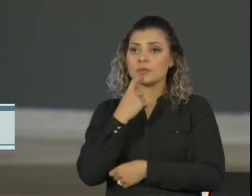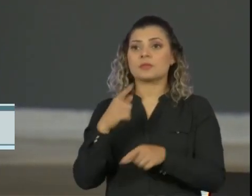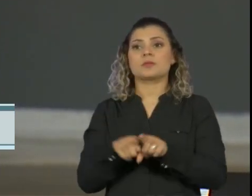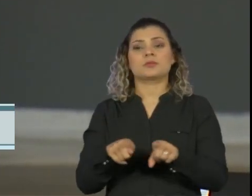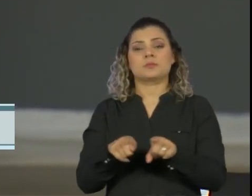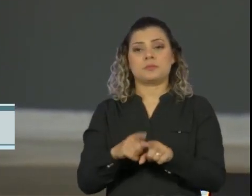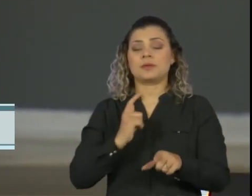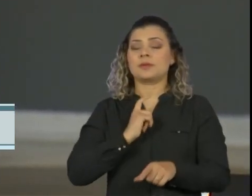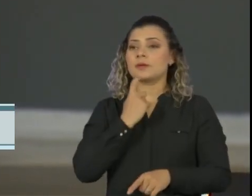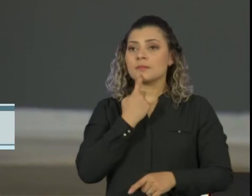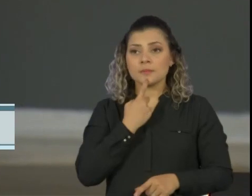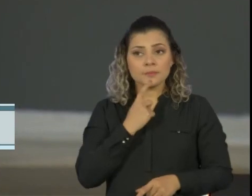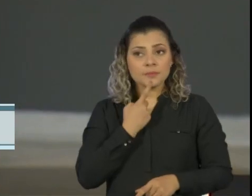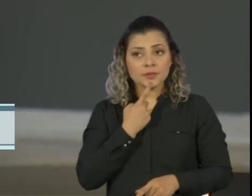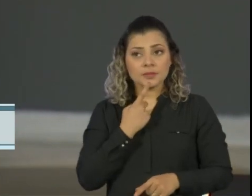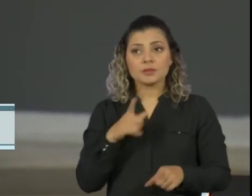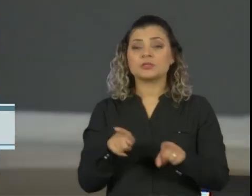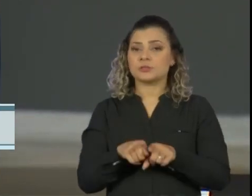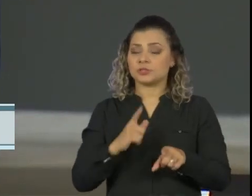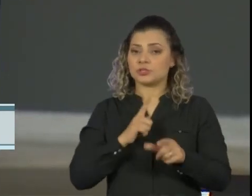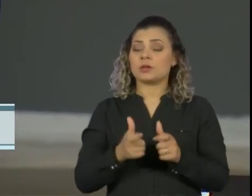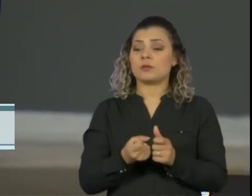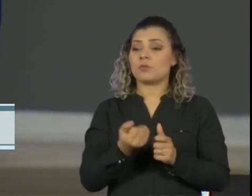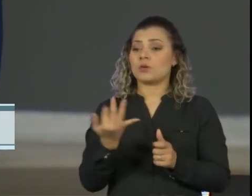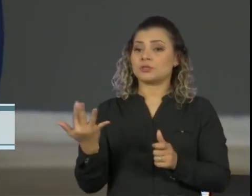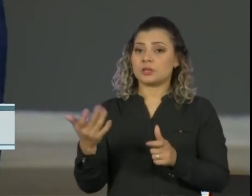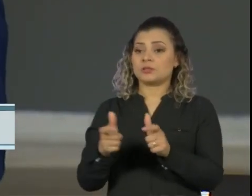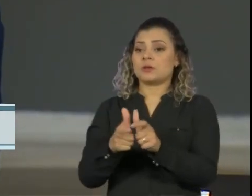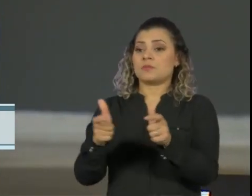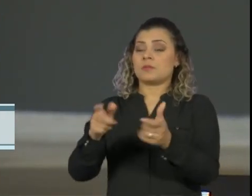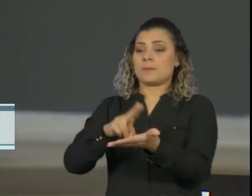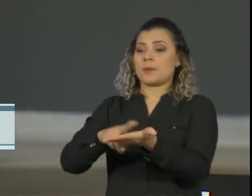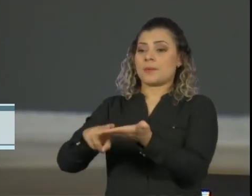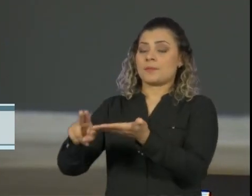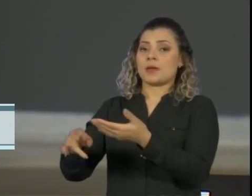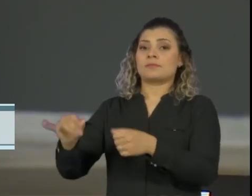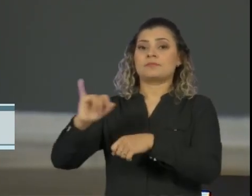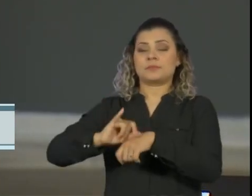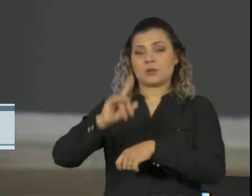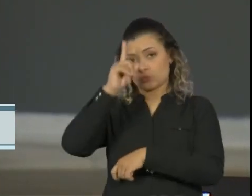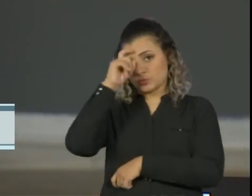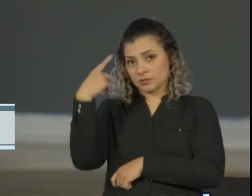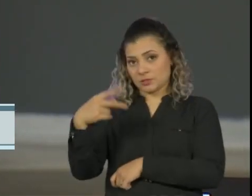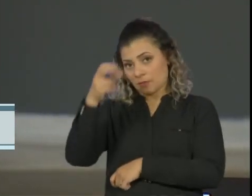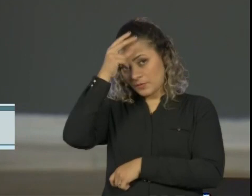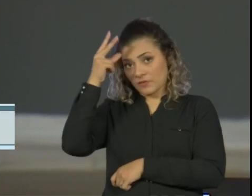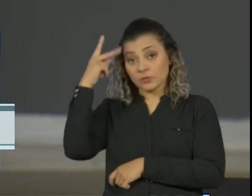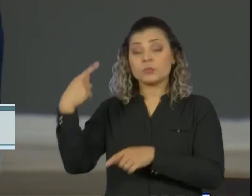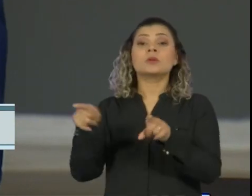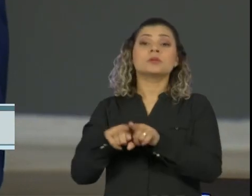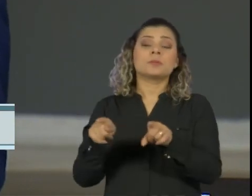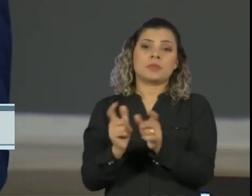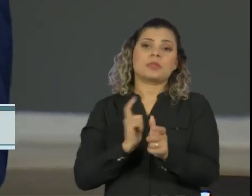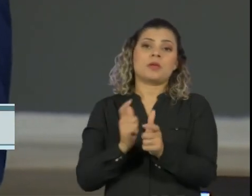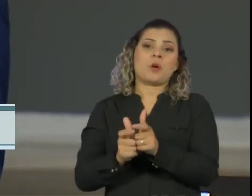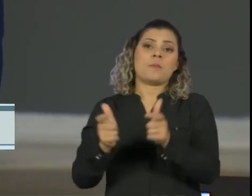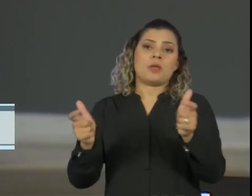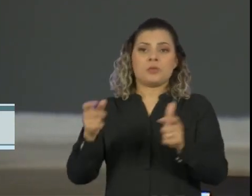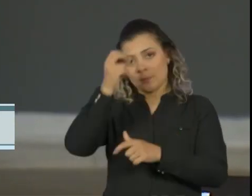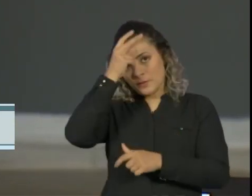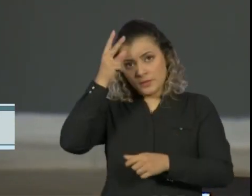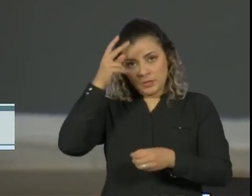um aumento na sua taxa de ocupação na cidade sede, o município de Campinas, agora tem também um aumento nos